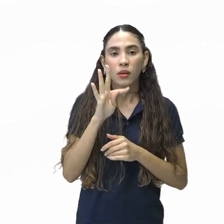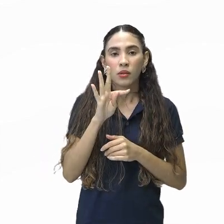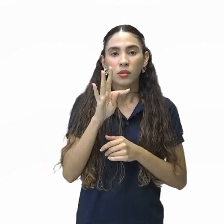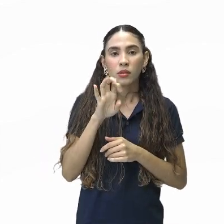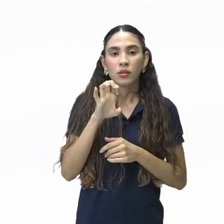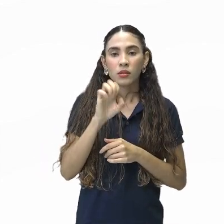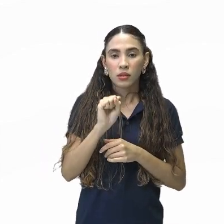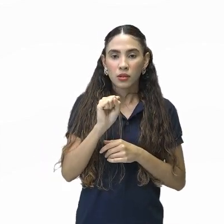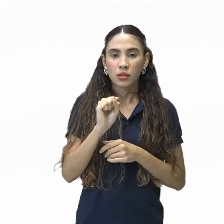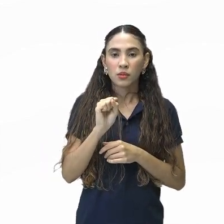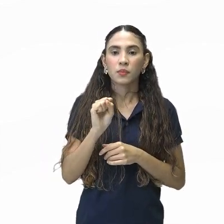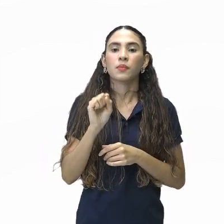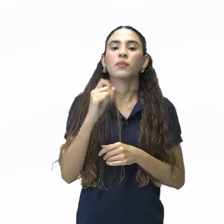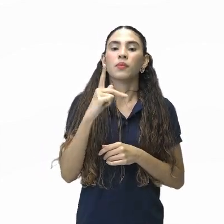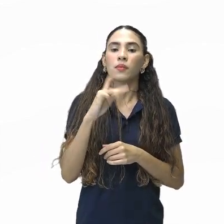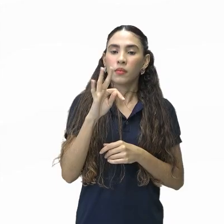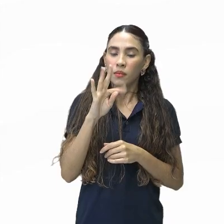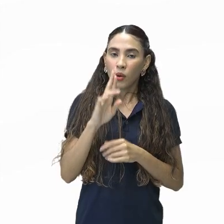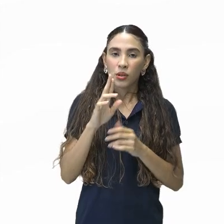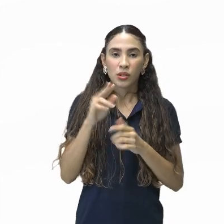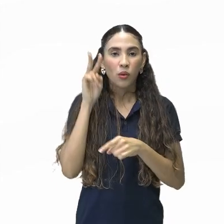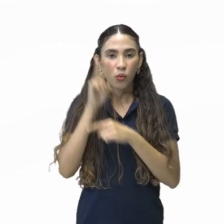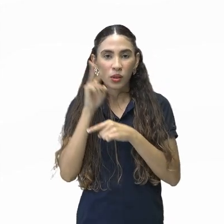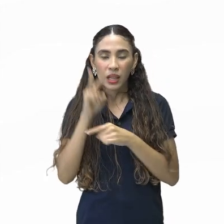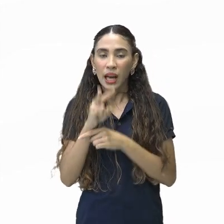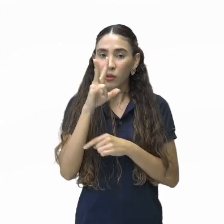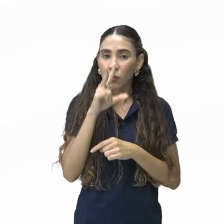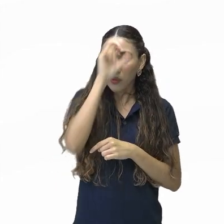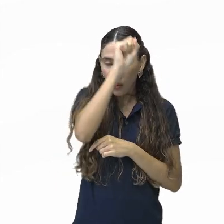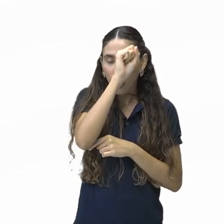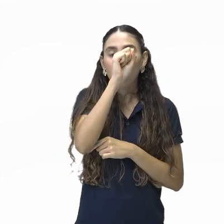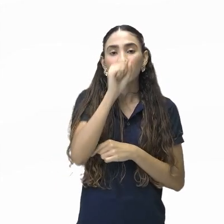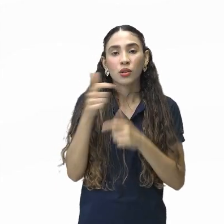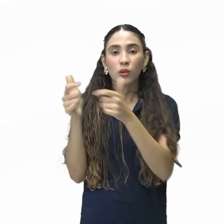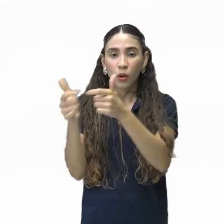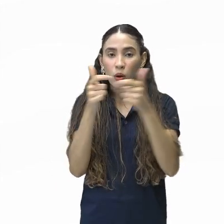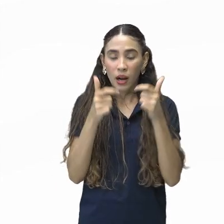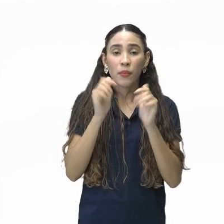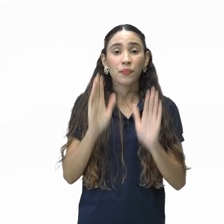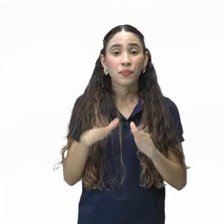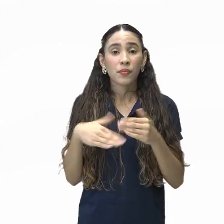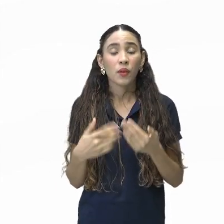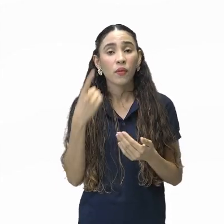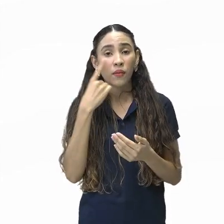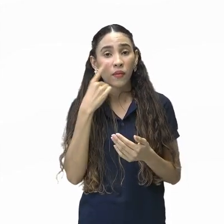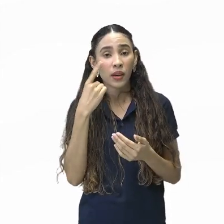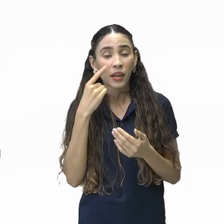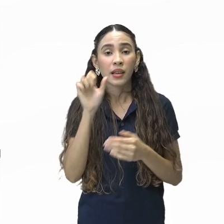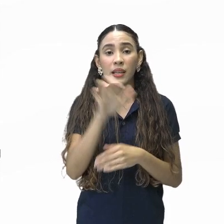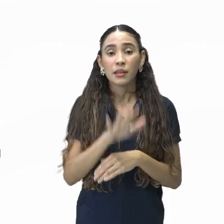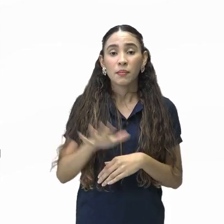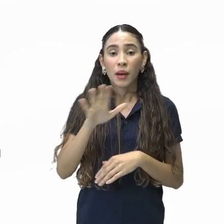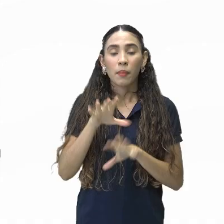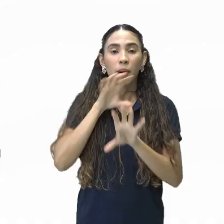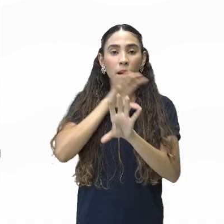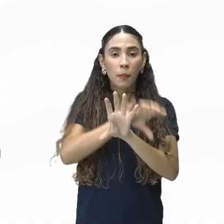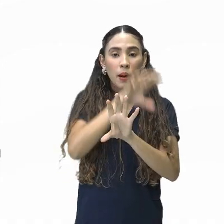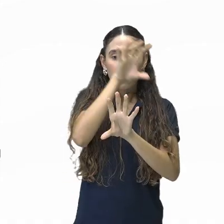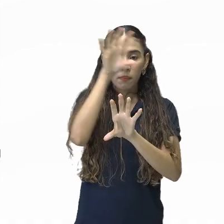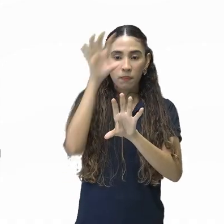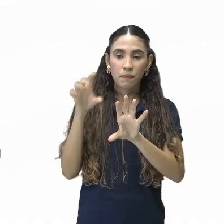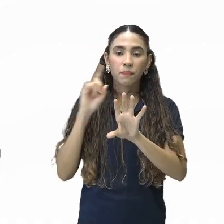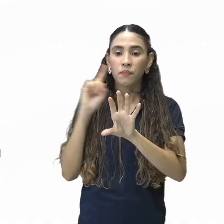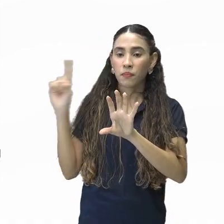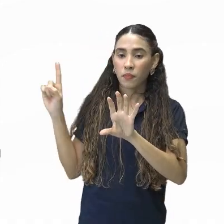é a preservação em prioridade alta desses locais, tá? Então, vamos ver aí esse mapa que mostra para a